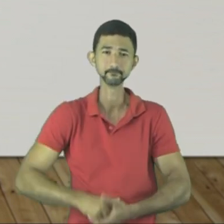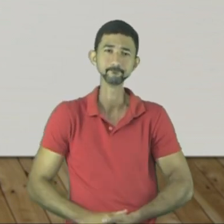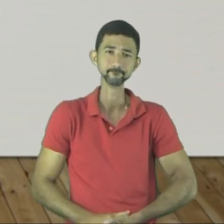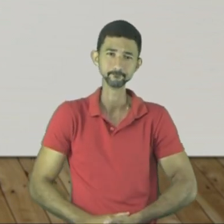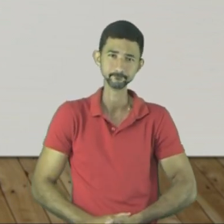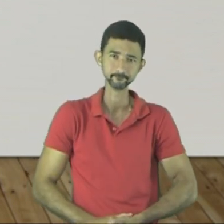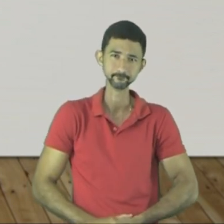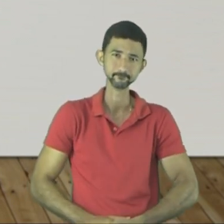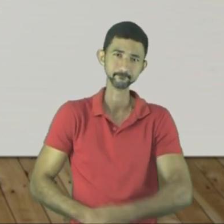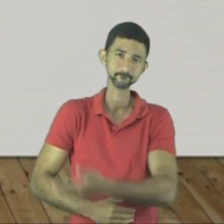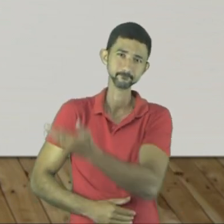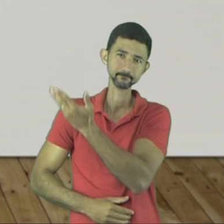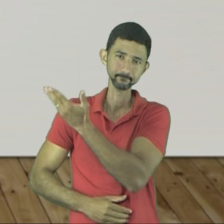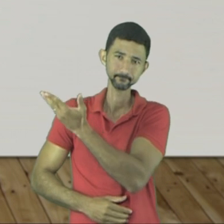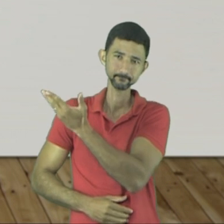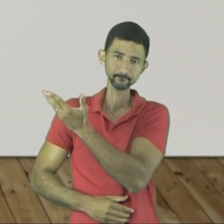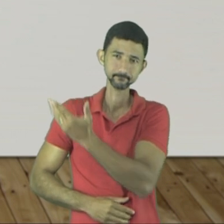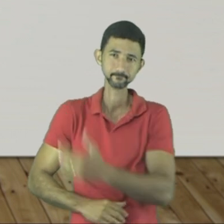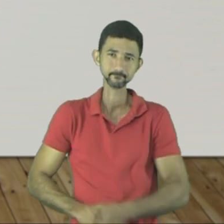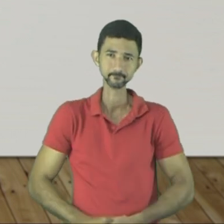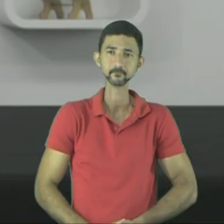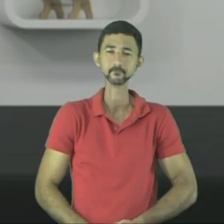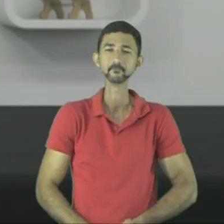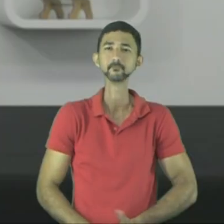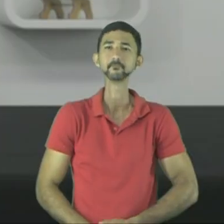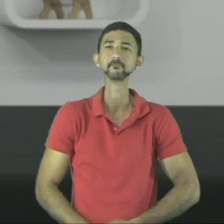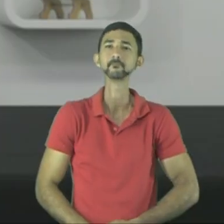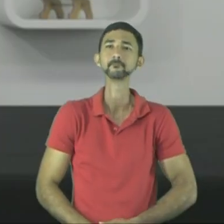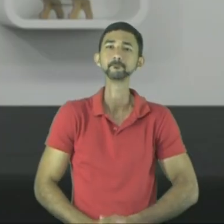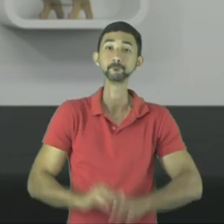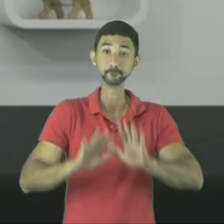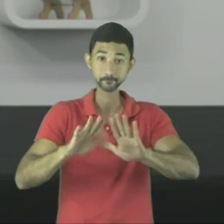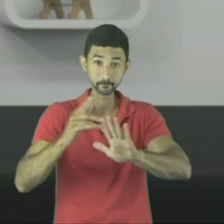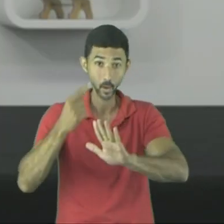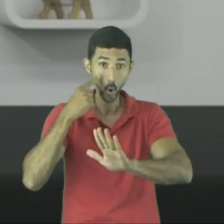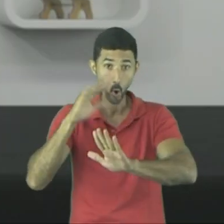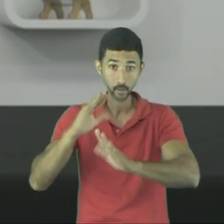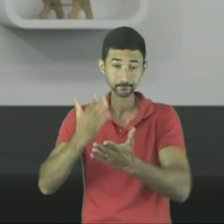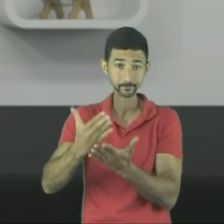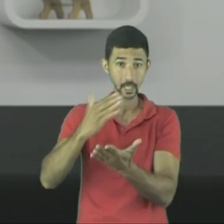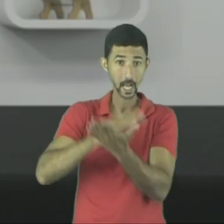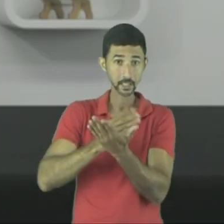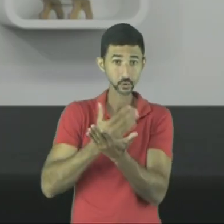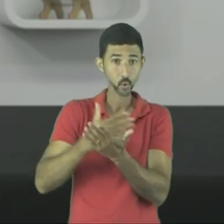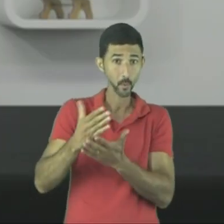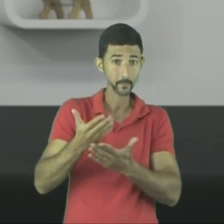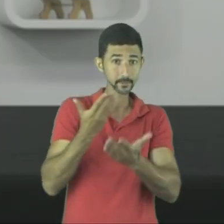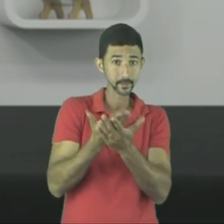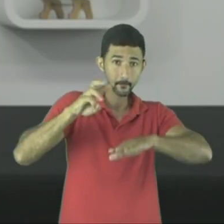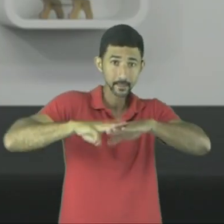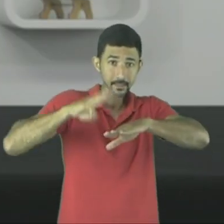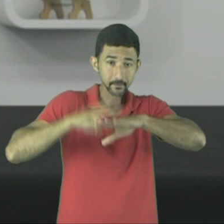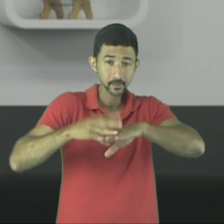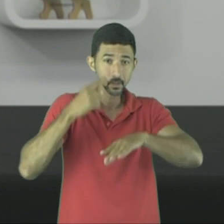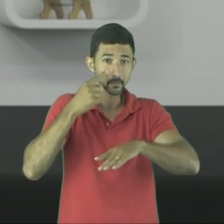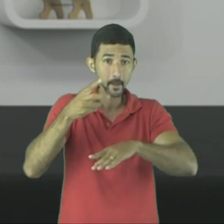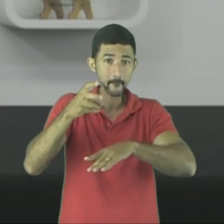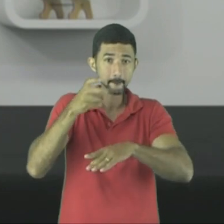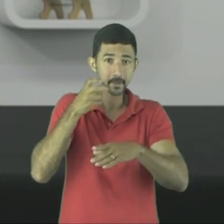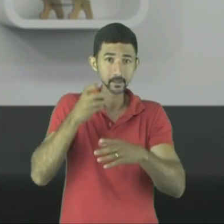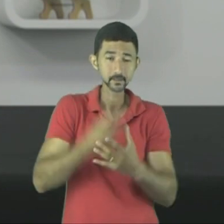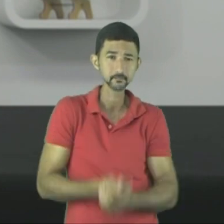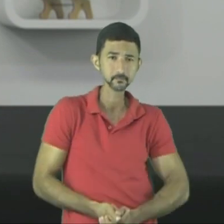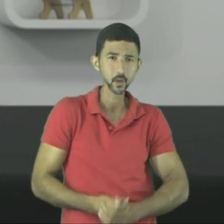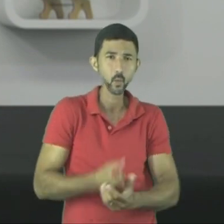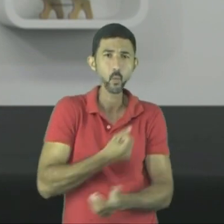também conhecido como o MDC. Só que antes de iniciarmos o conteúdo, nós precisamos conhecer os chamados